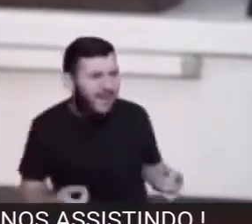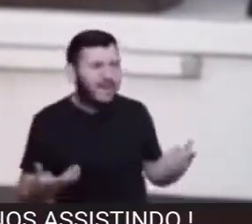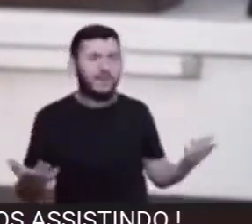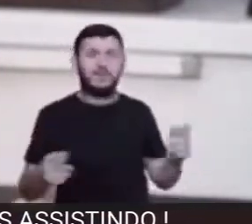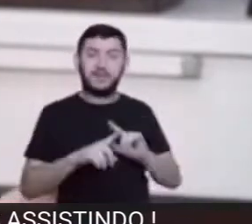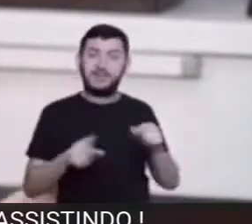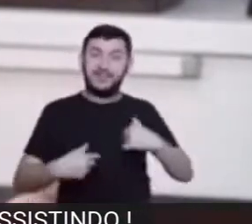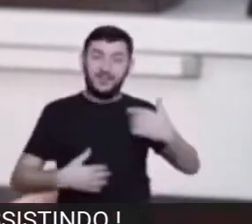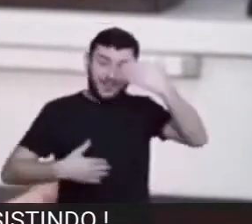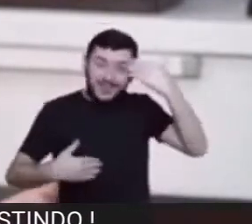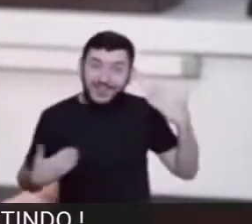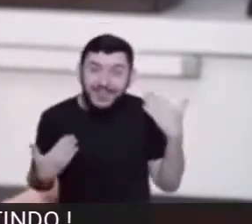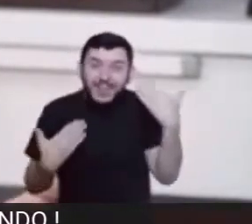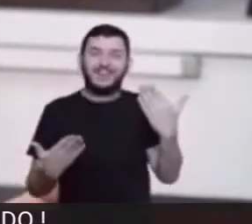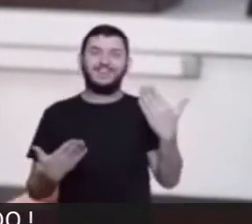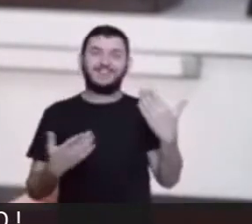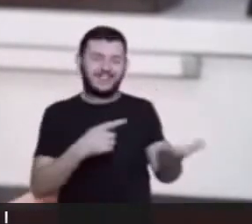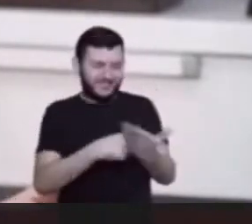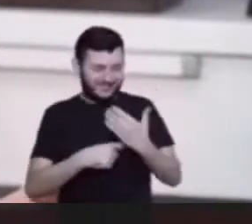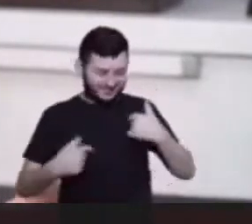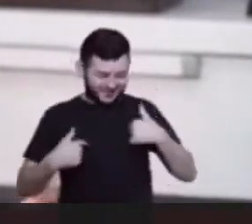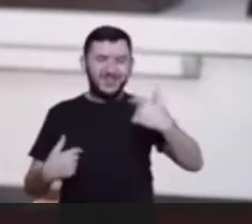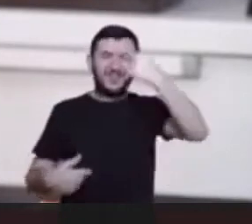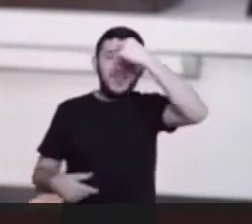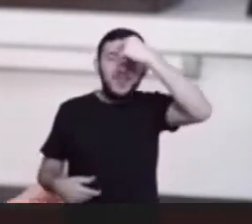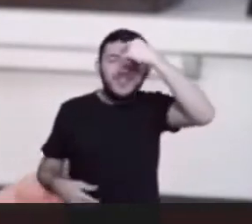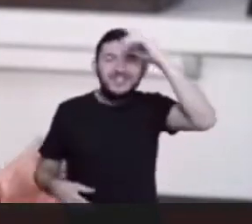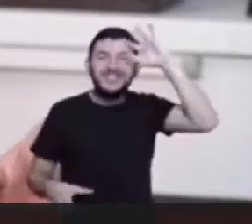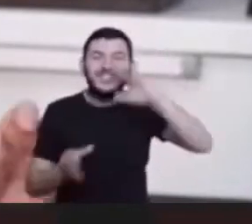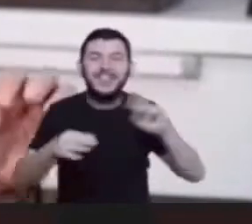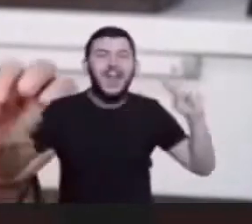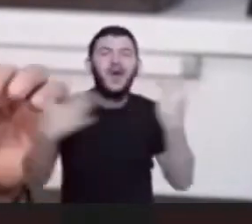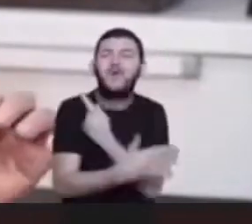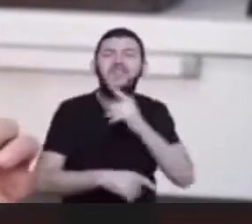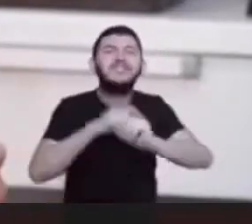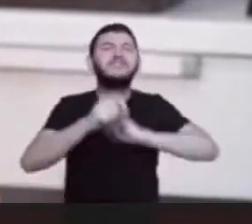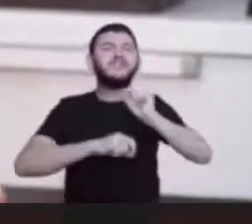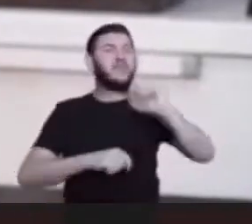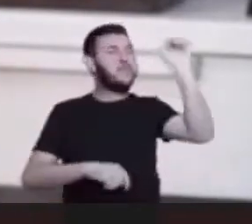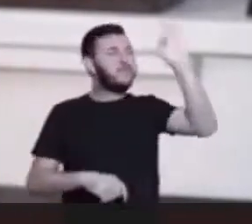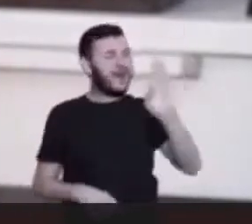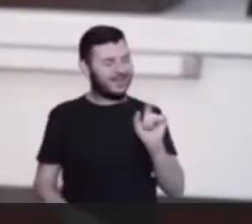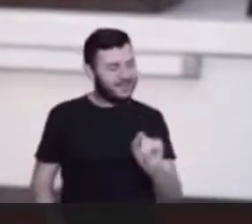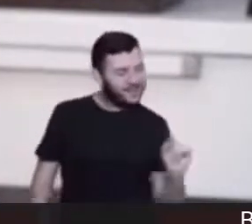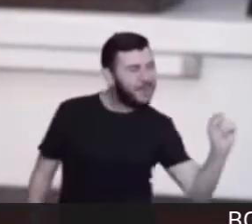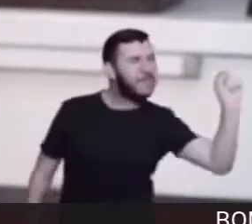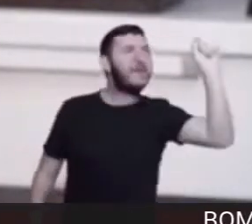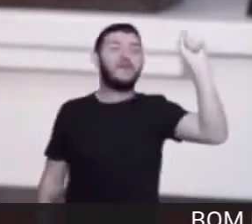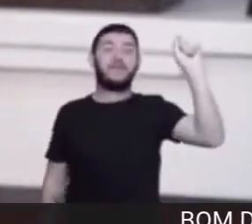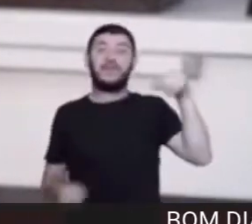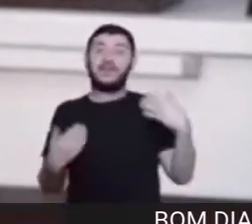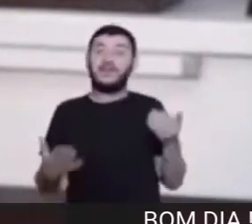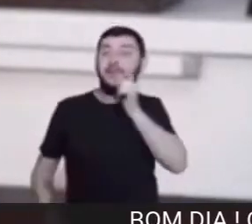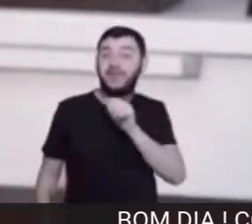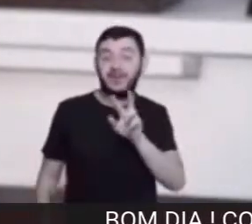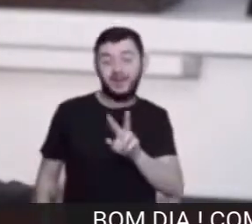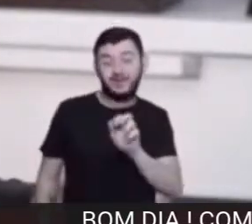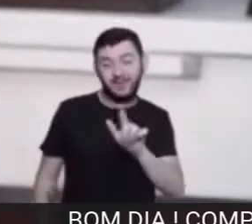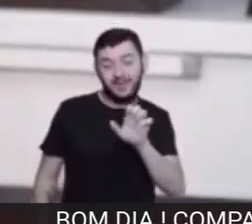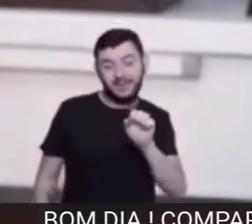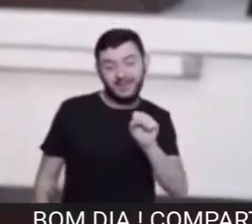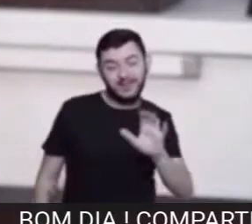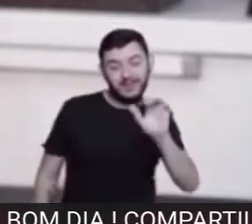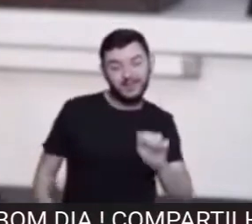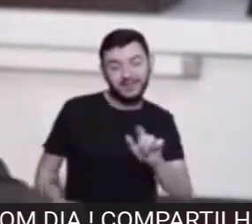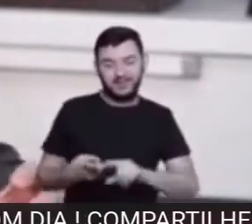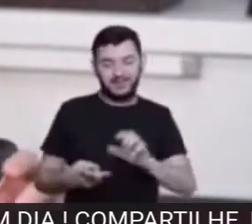uma consciência do que estava acontecendo no Brasil. Quando a Valesca e o Cristiano levantaram a questão da